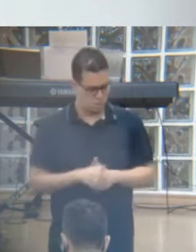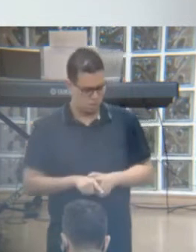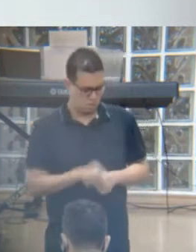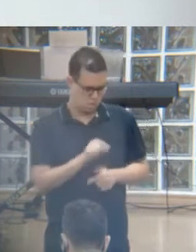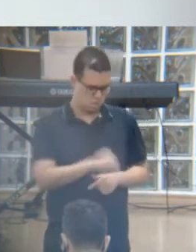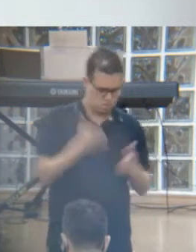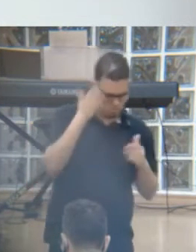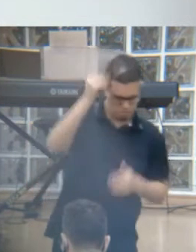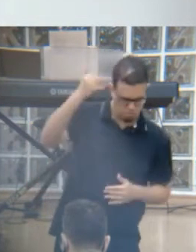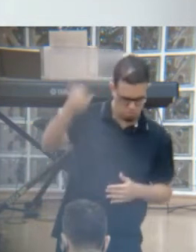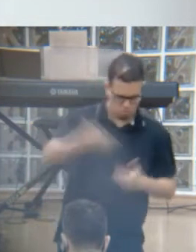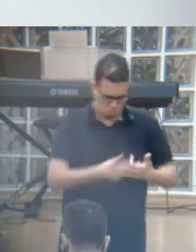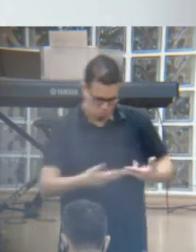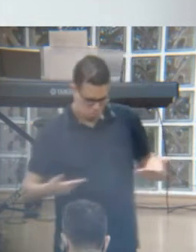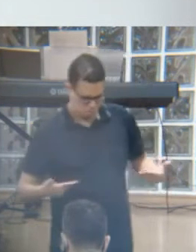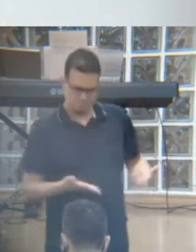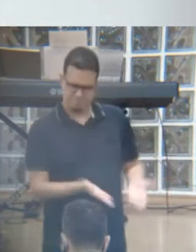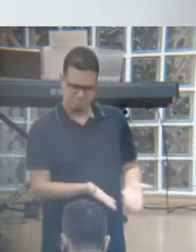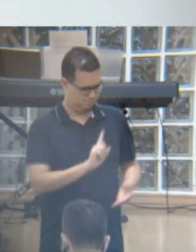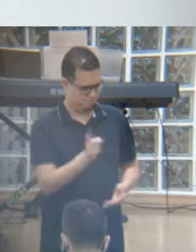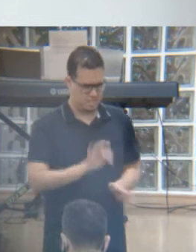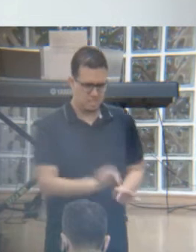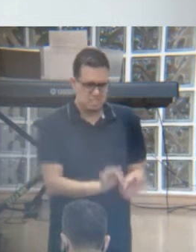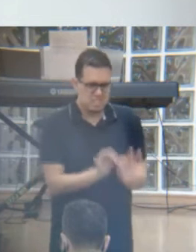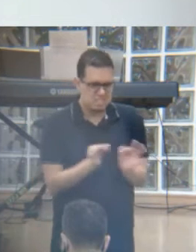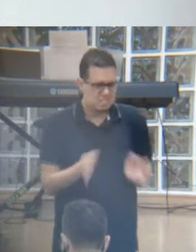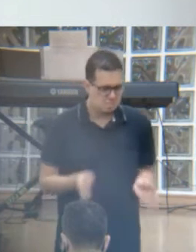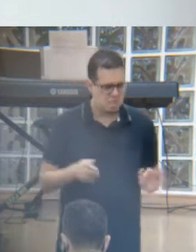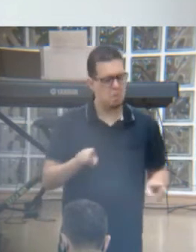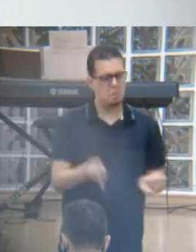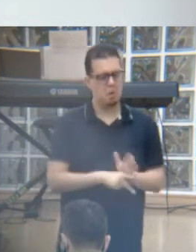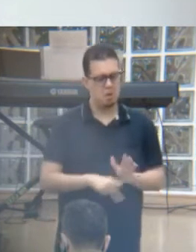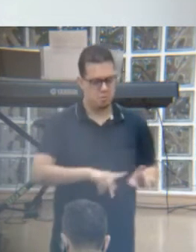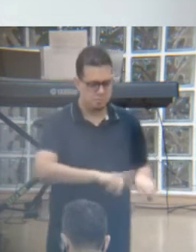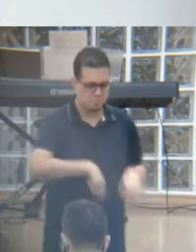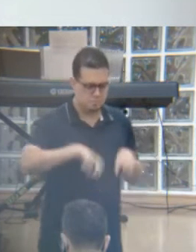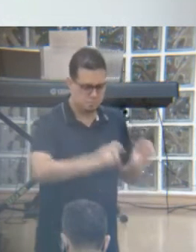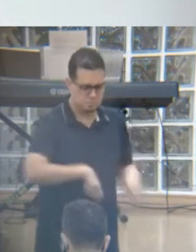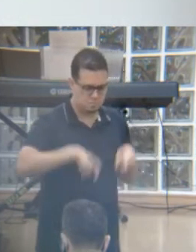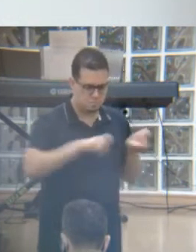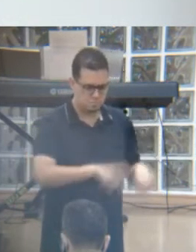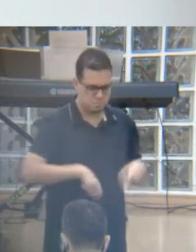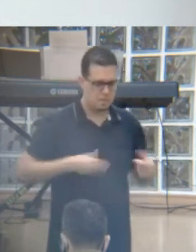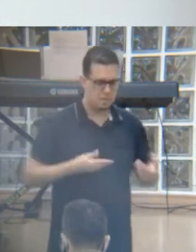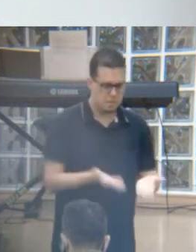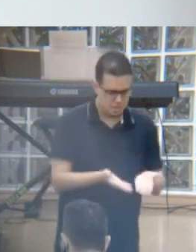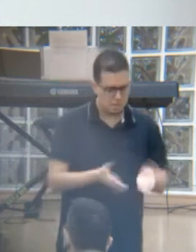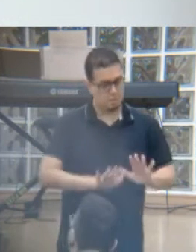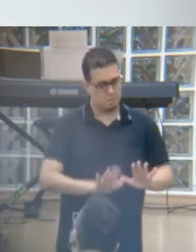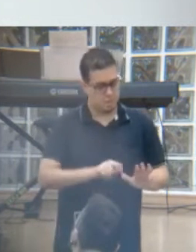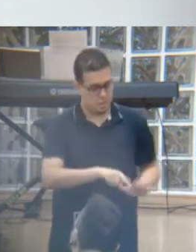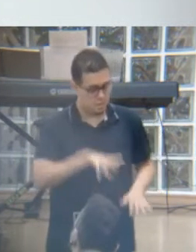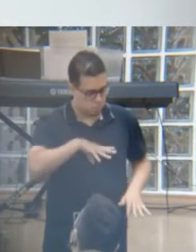holofotes. Um homem simples, do campo, mas valente,